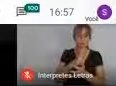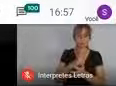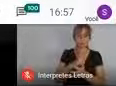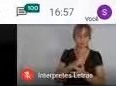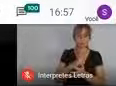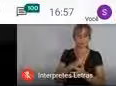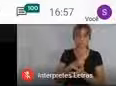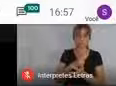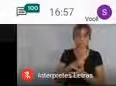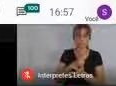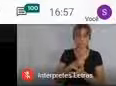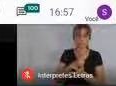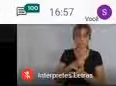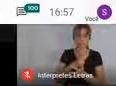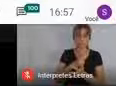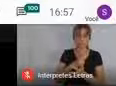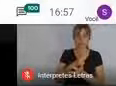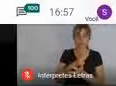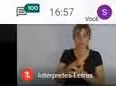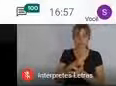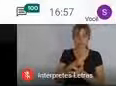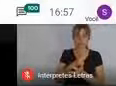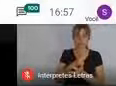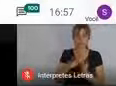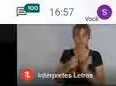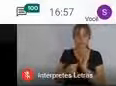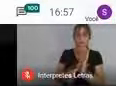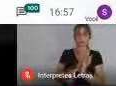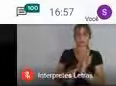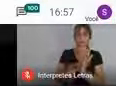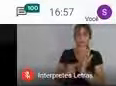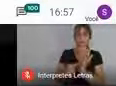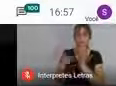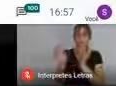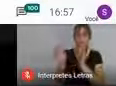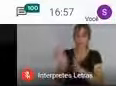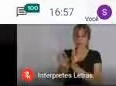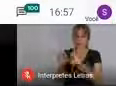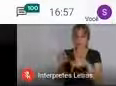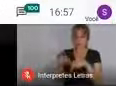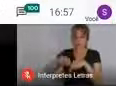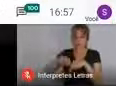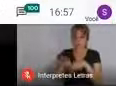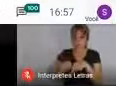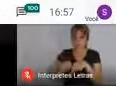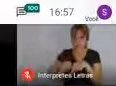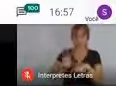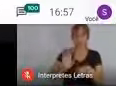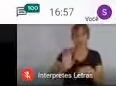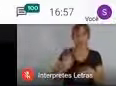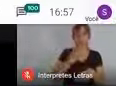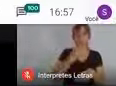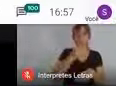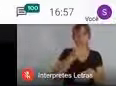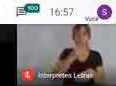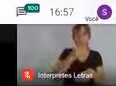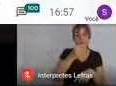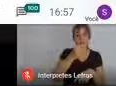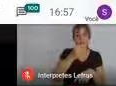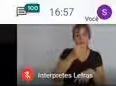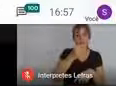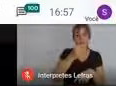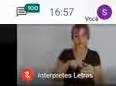6, trata-se justamente das 2 comunidades quilombolas. As 2 que estão assinaladas em verdinho são as 2